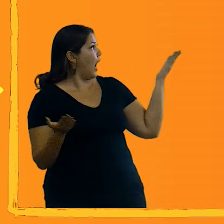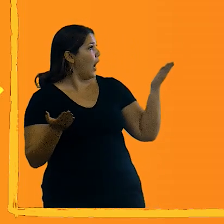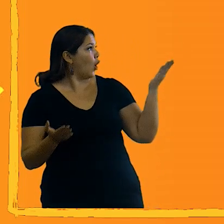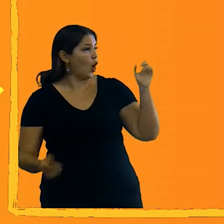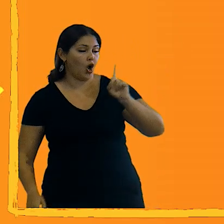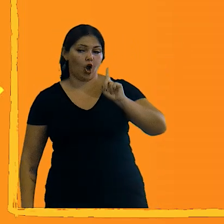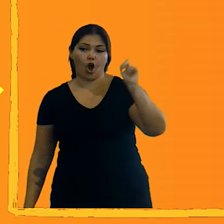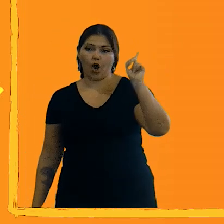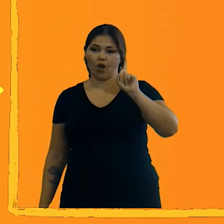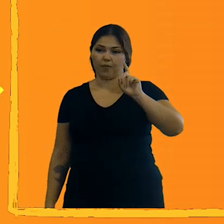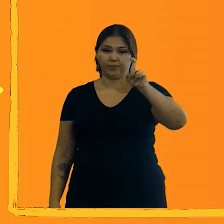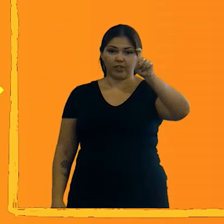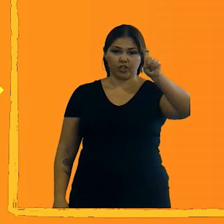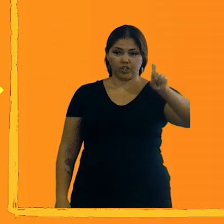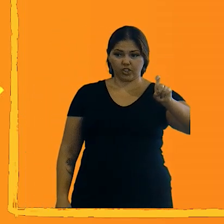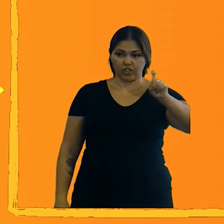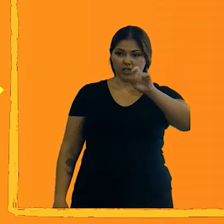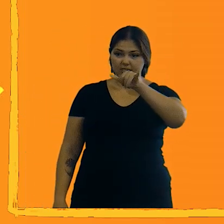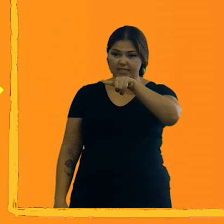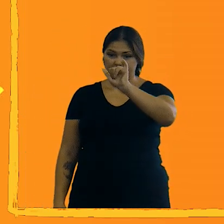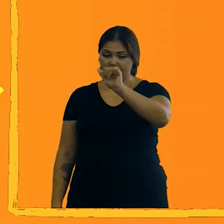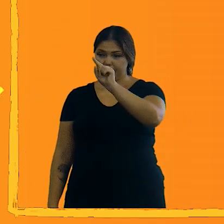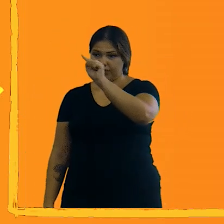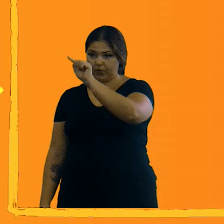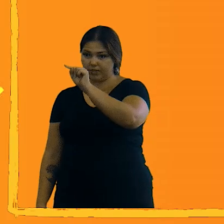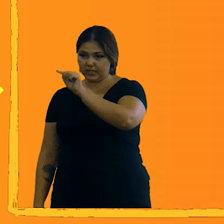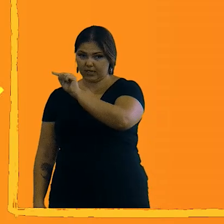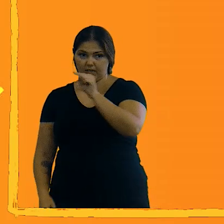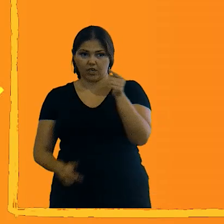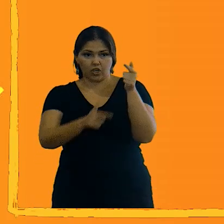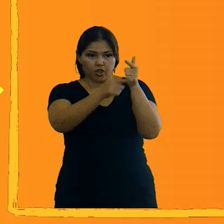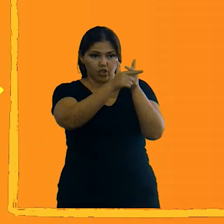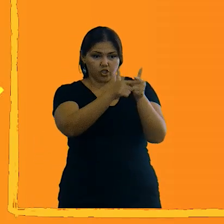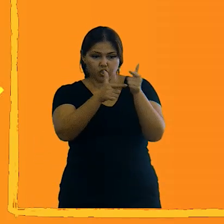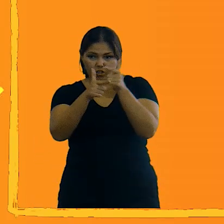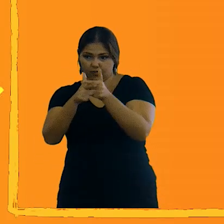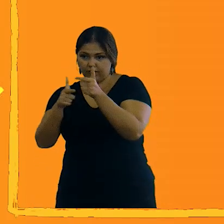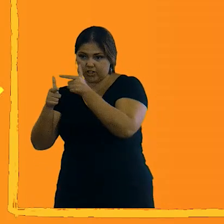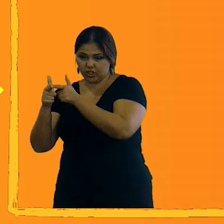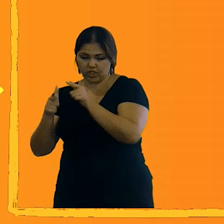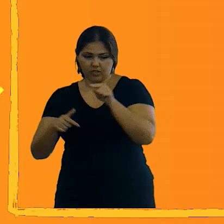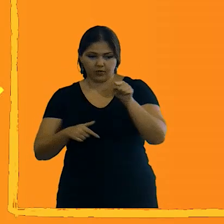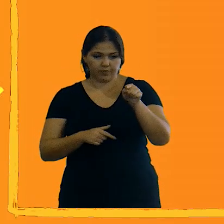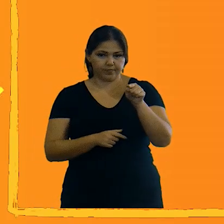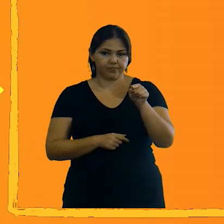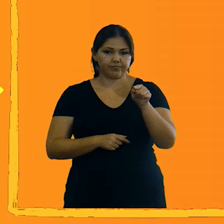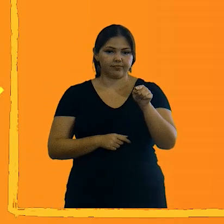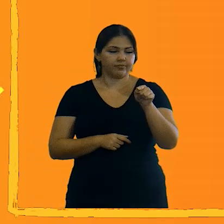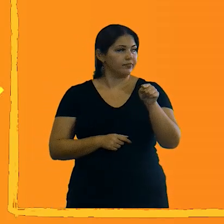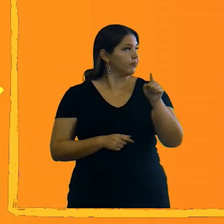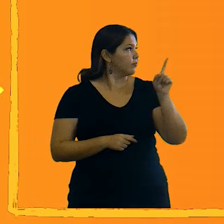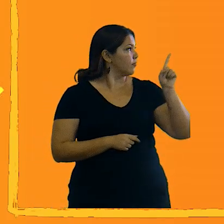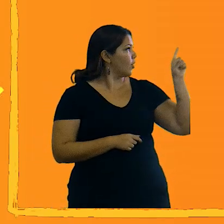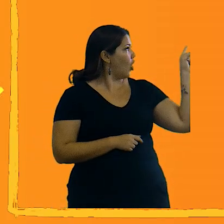receber é diretamente proporcional à sua idade Então se é diretamente